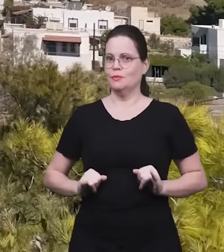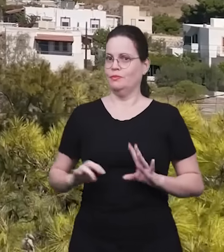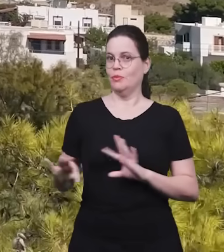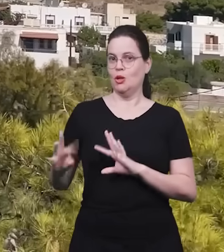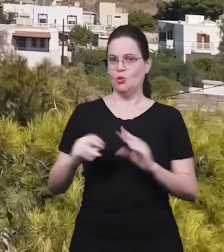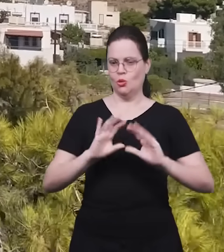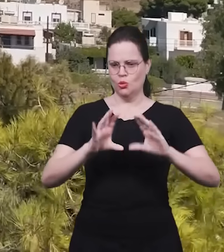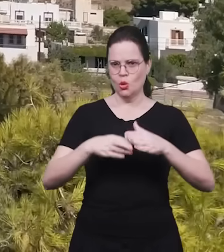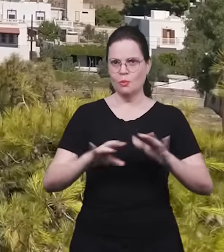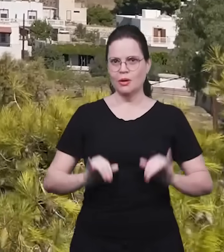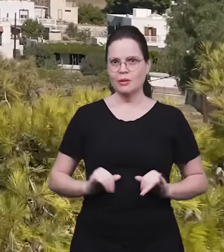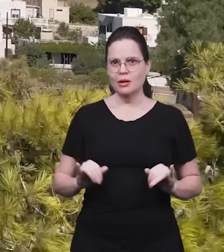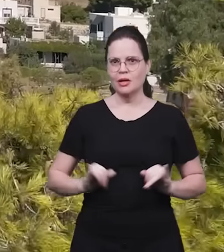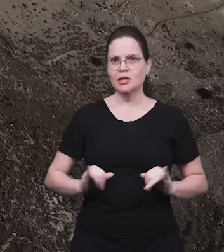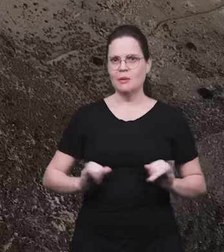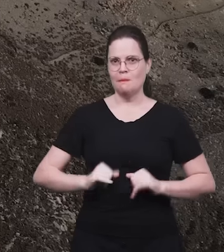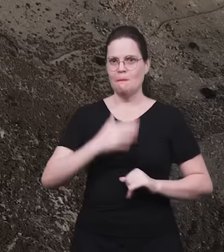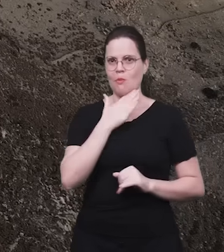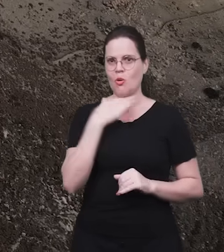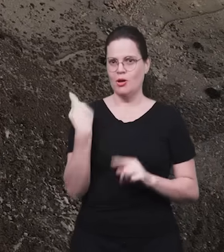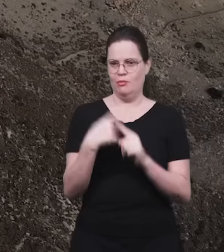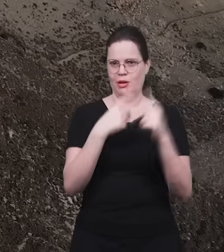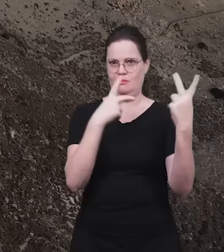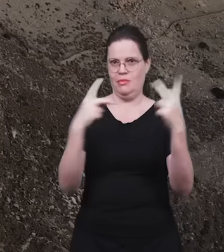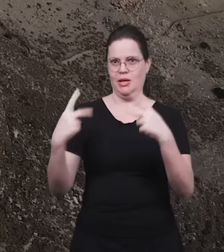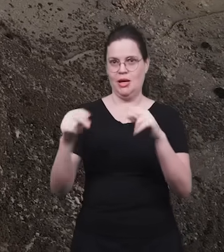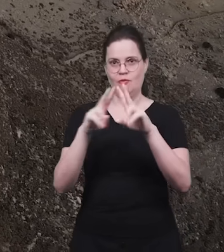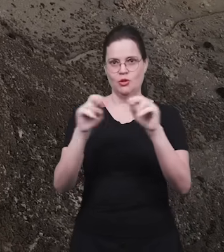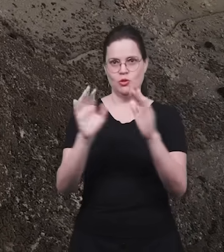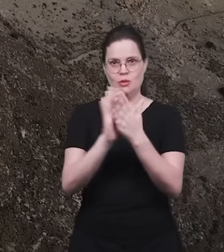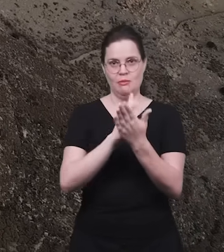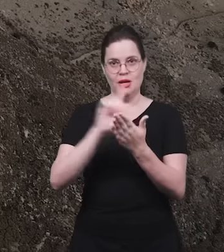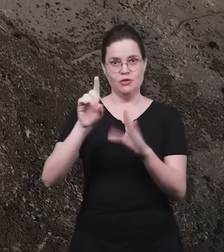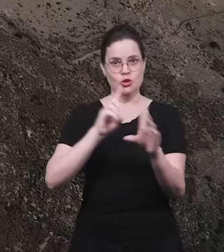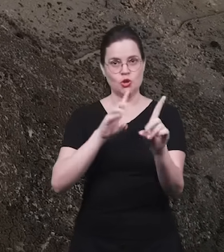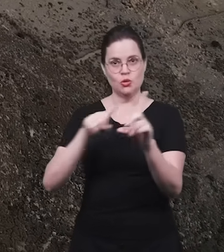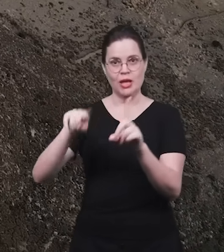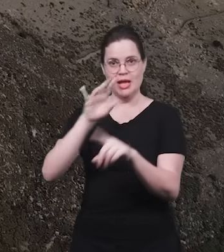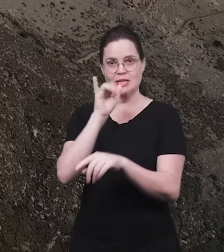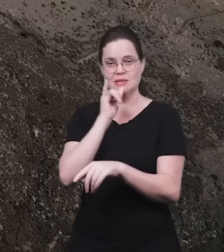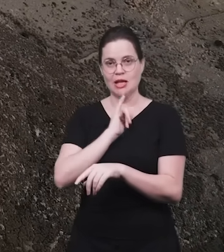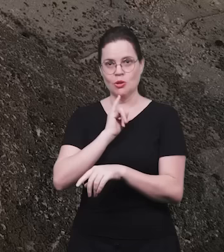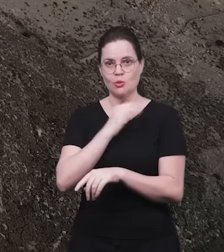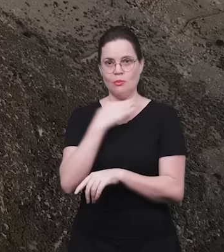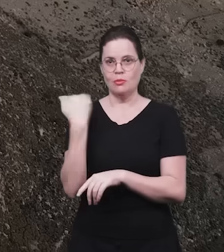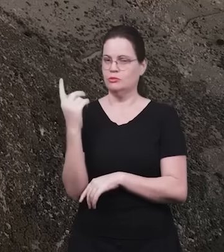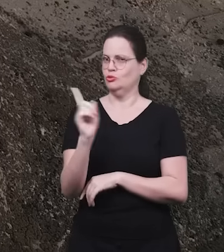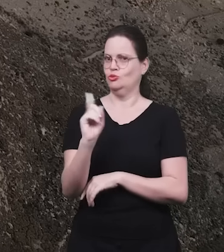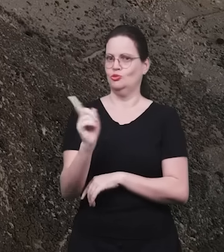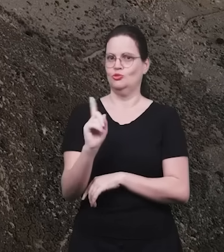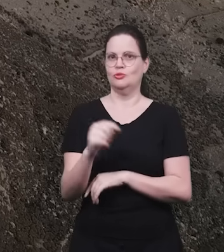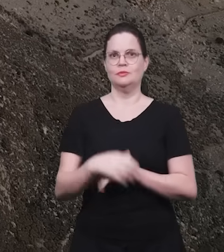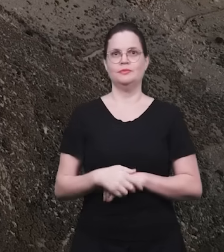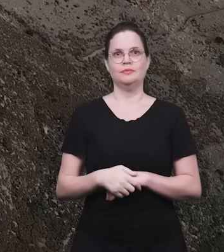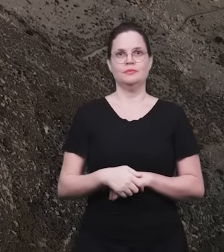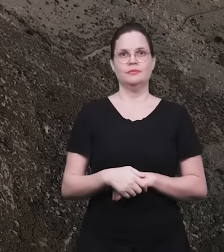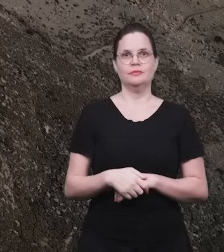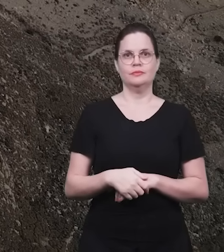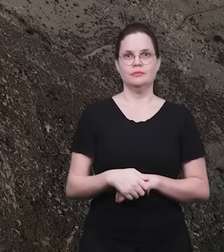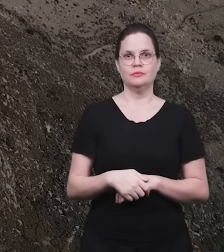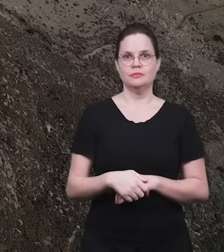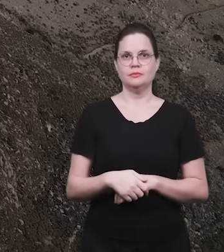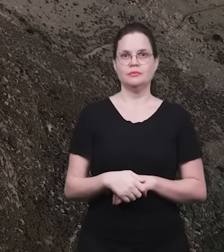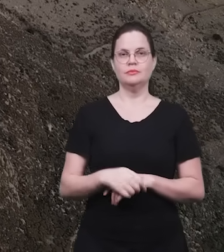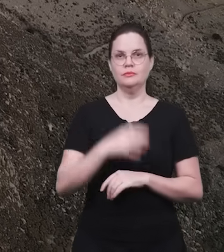Todo martírio não foi em vão. Os 11 apóstolos, que só João, dos 12 apóstolos, só João não